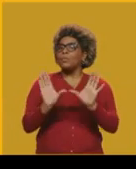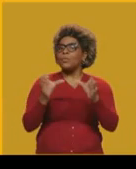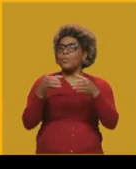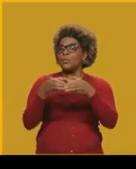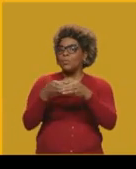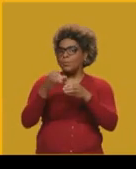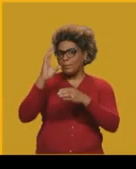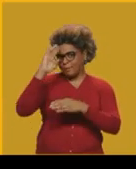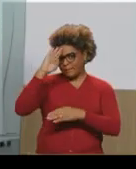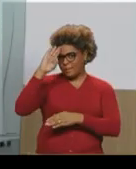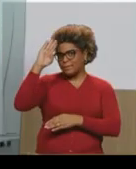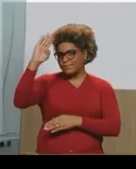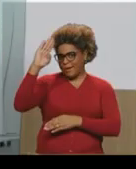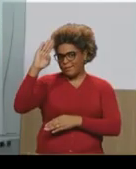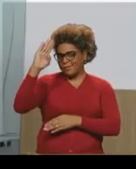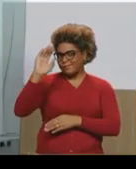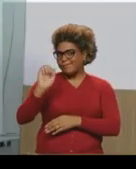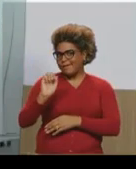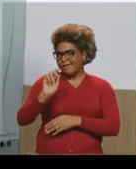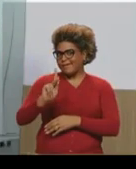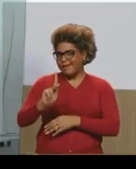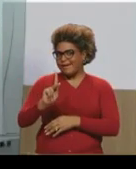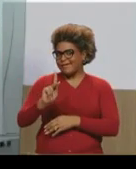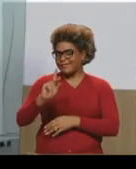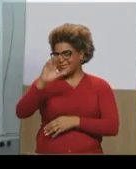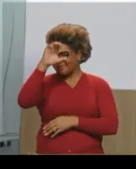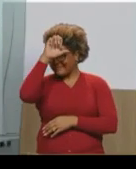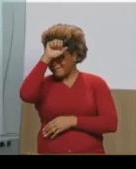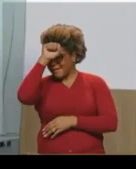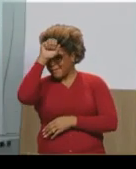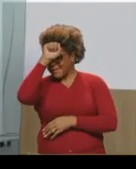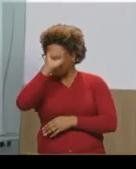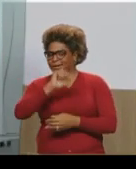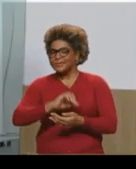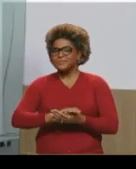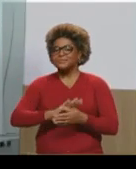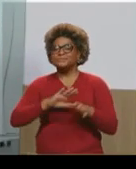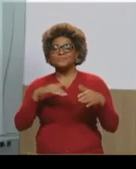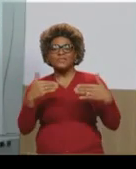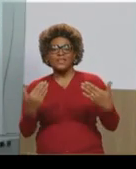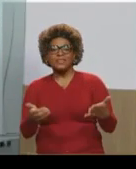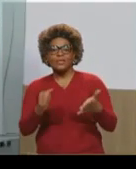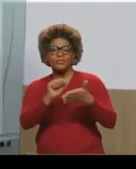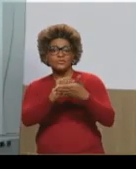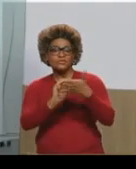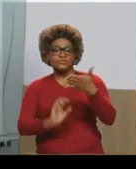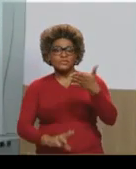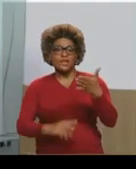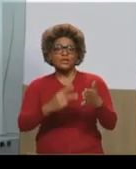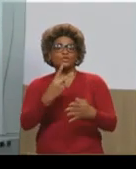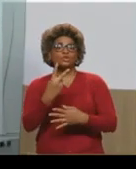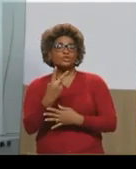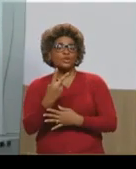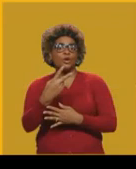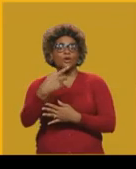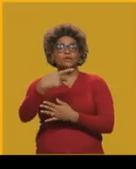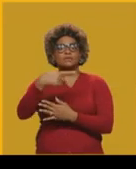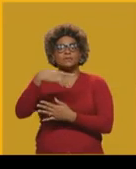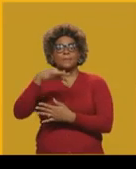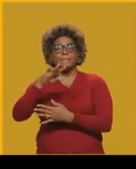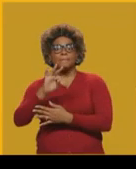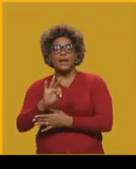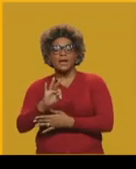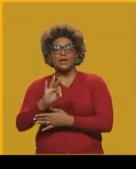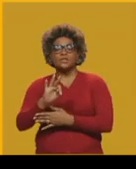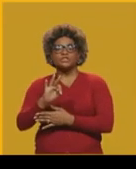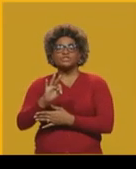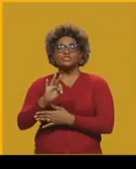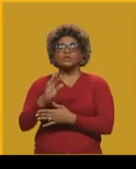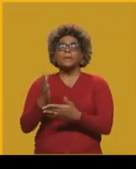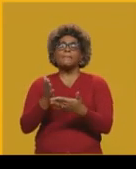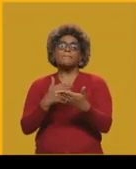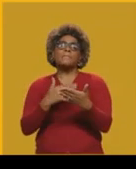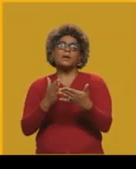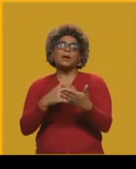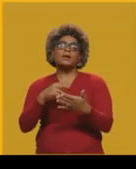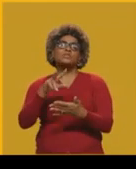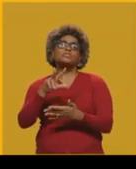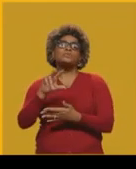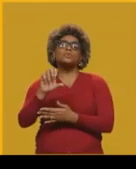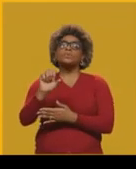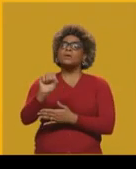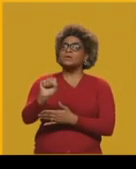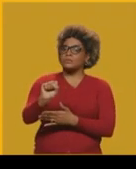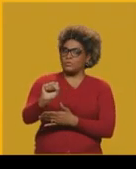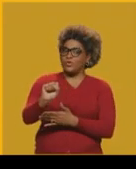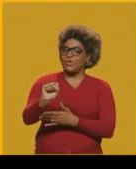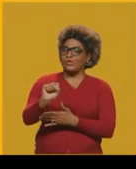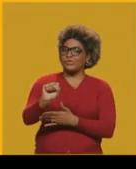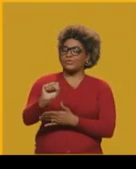Vamos trabalhar isso? Então, o exercício 2 do PET, volume 2, na página 58, pede para montarmos as fórmulas